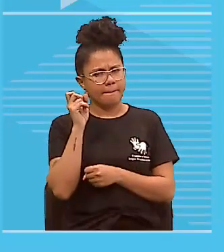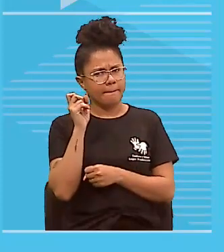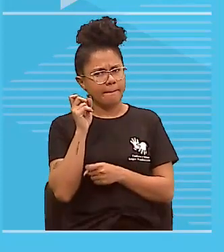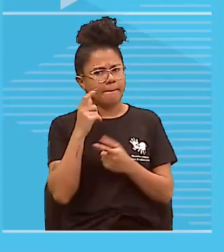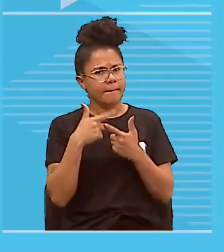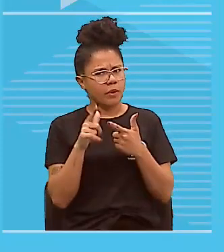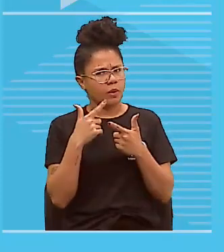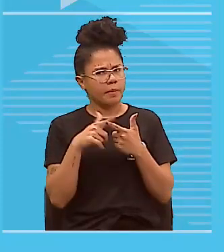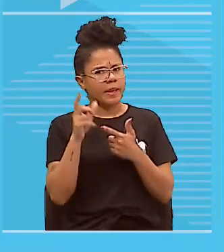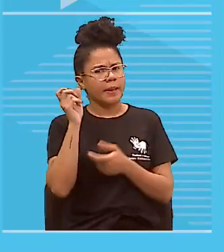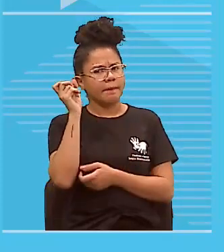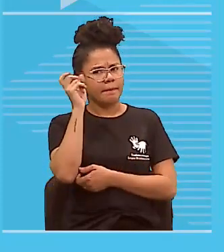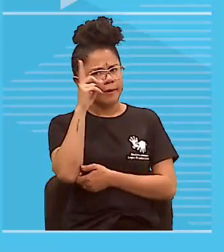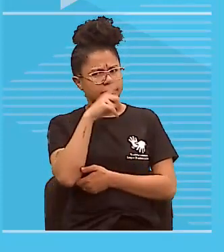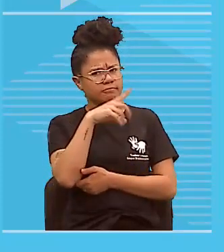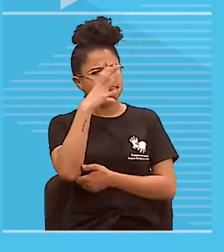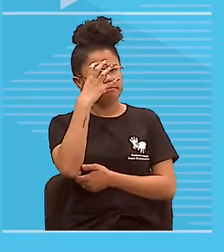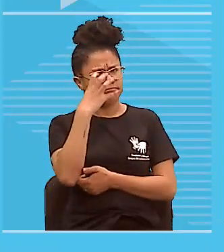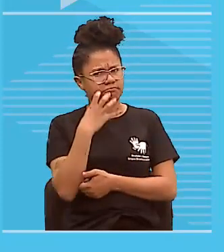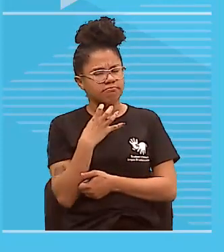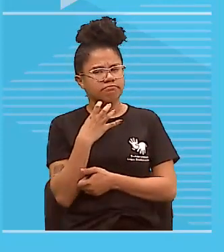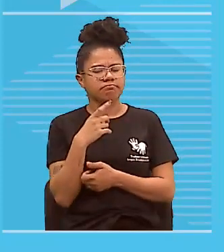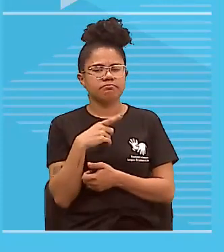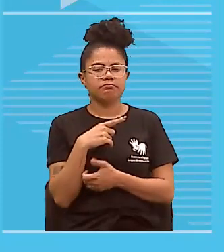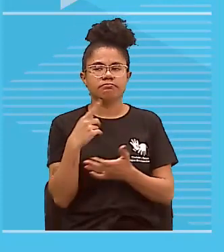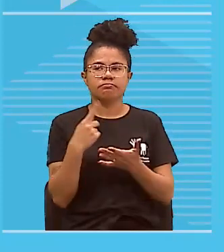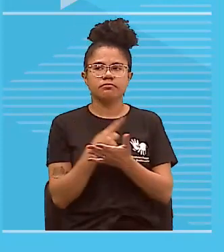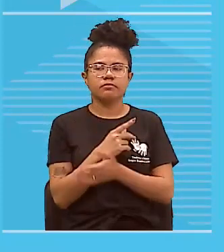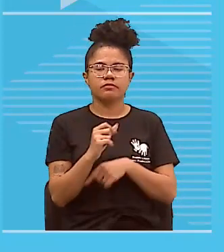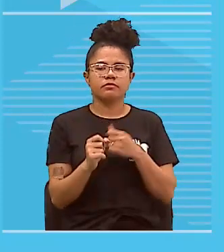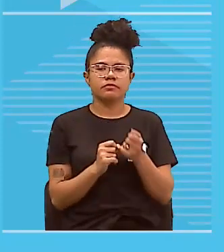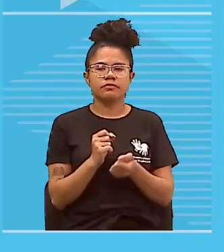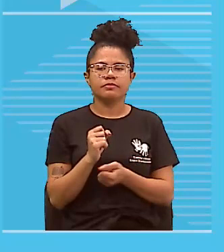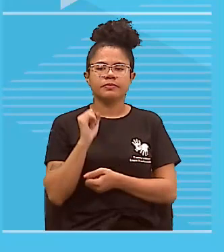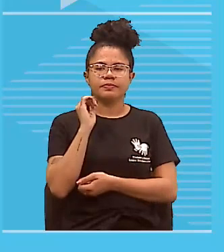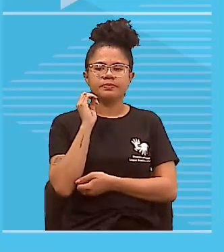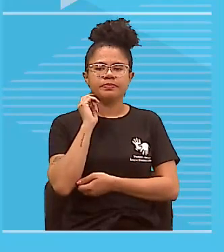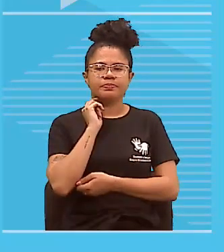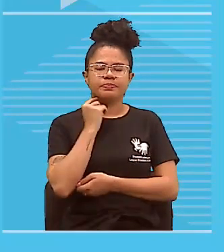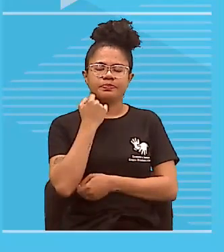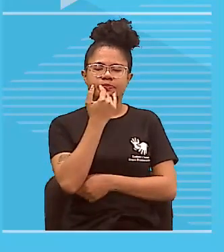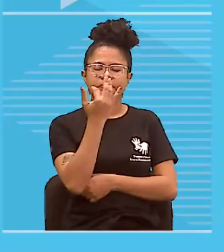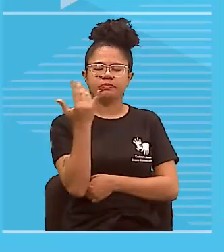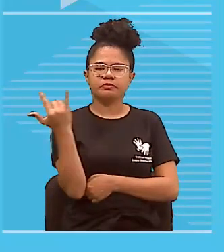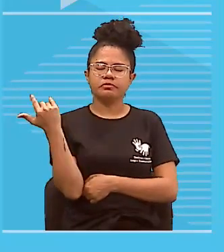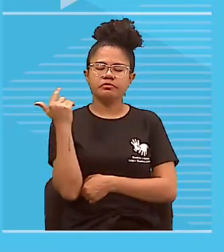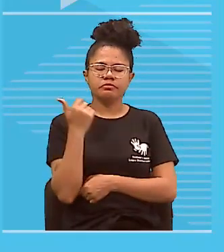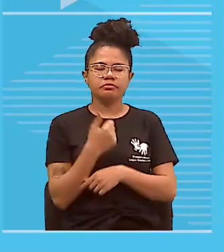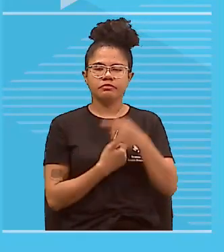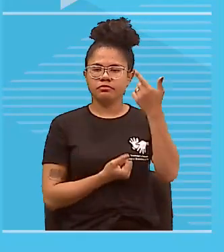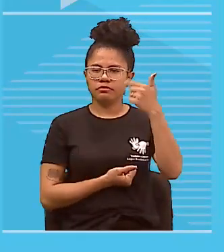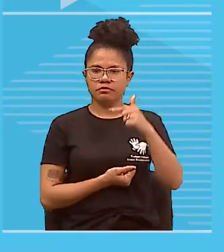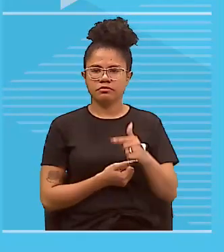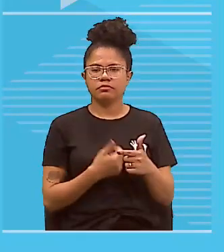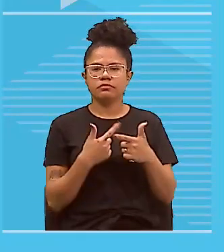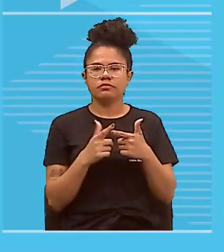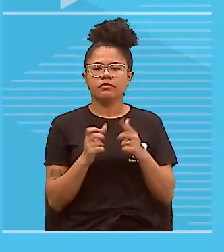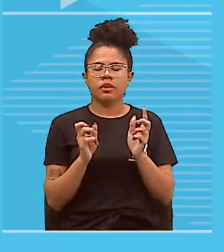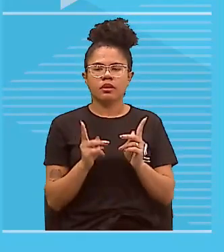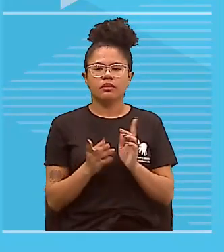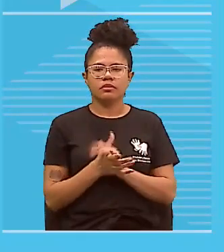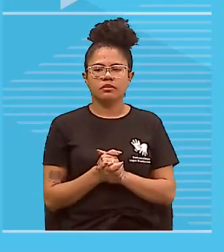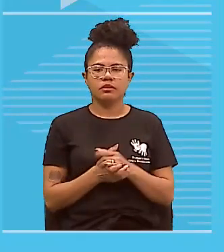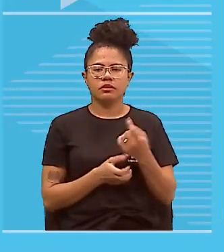como consequência, né? Vai ter a poluição atmosférica, entre outros problemas, tá certo? Então, a gente tem que compreender